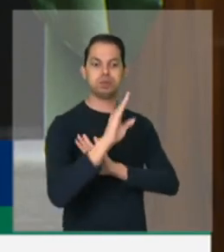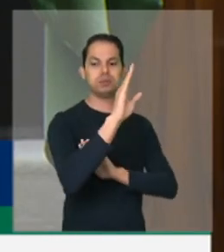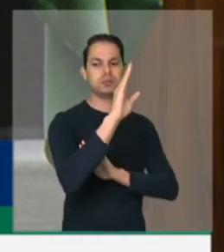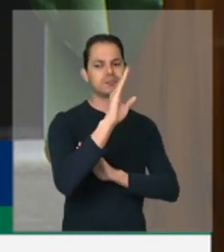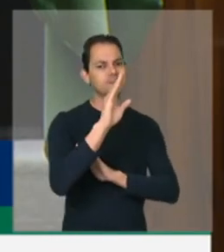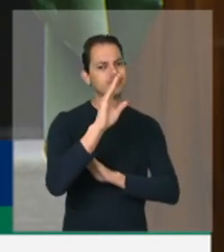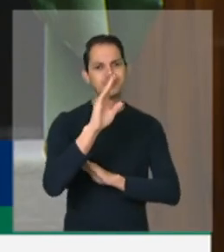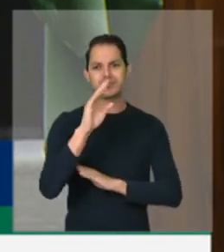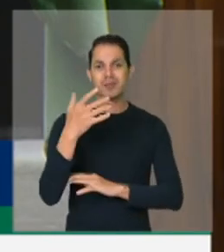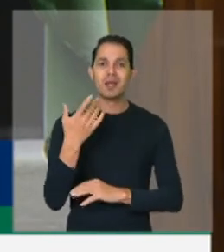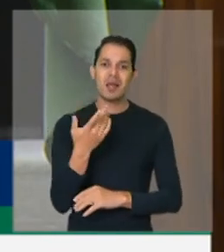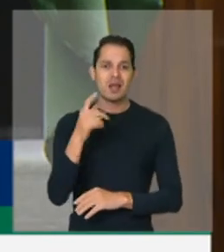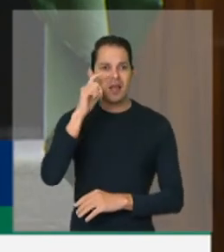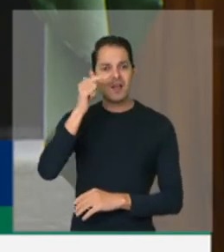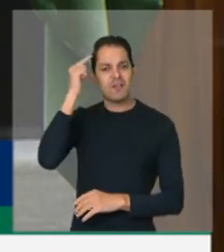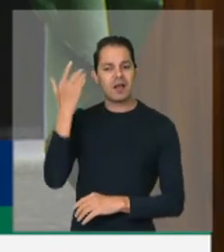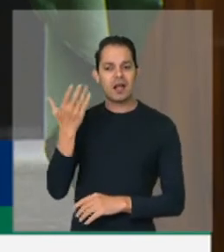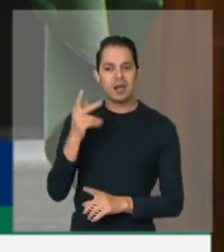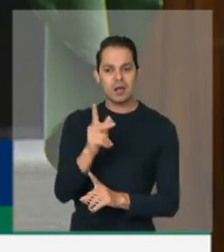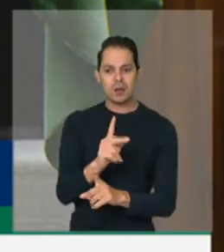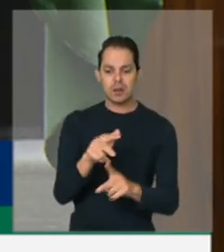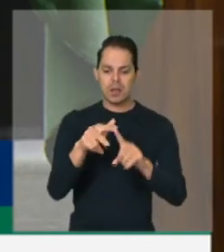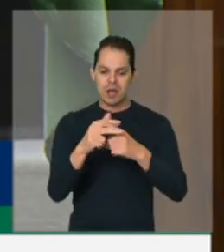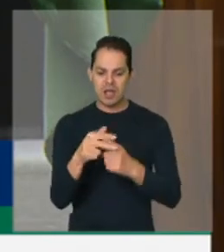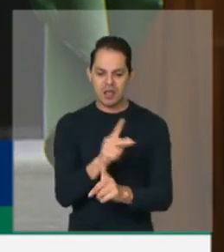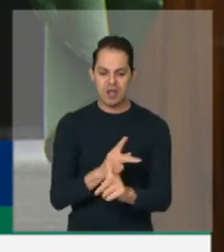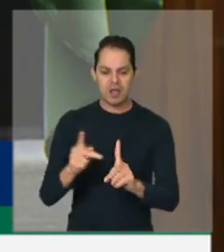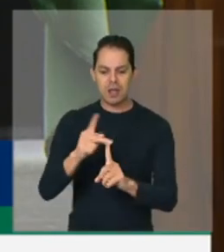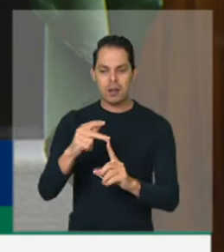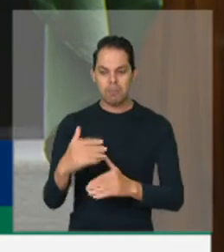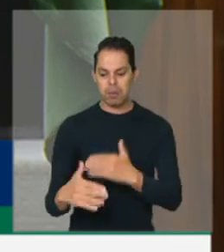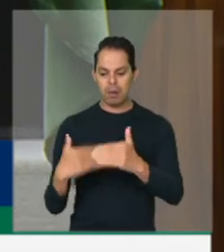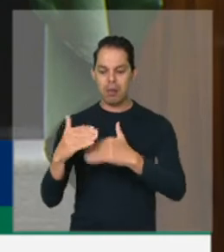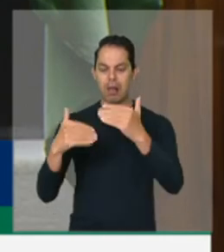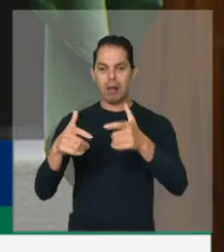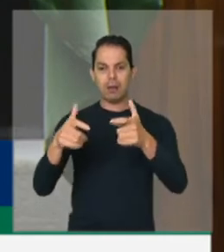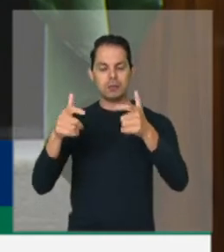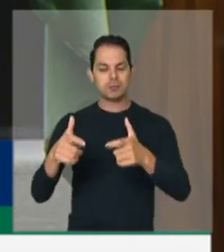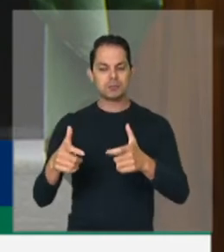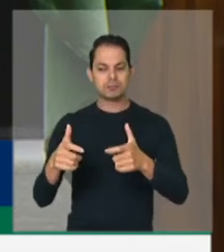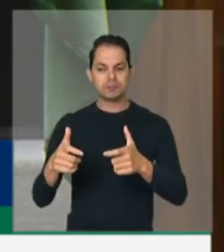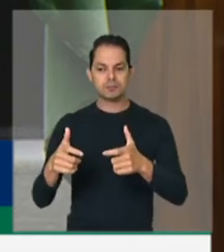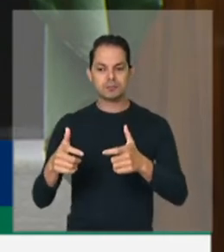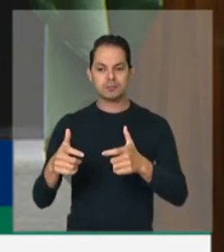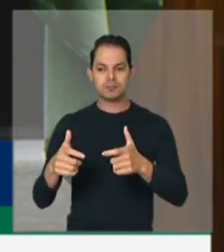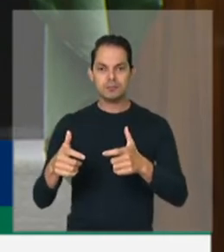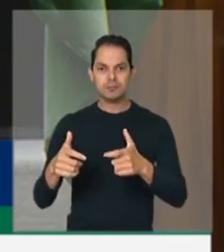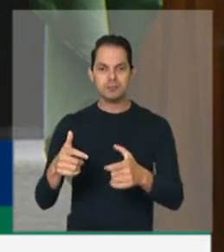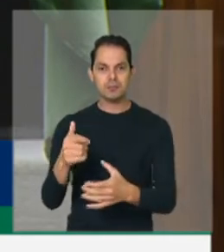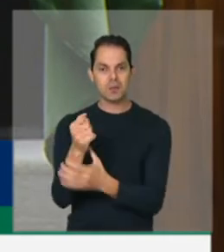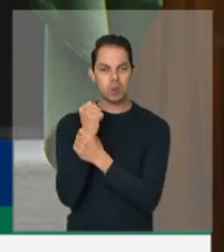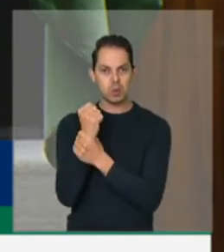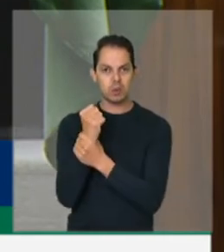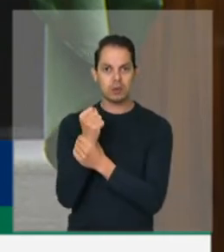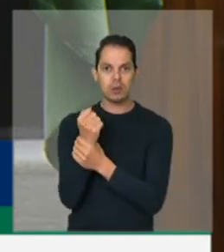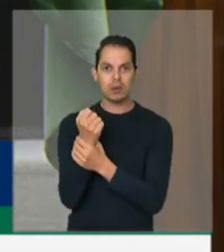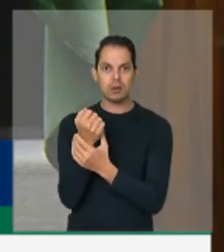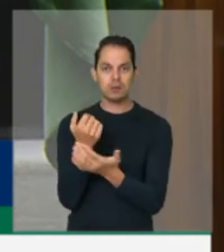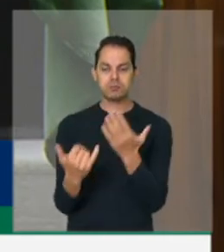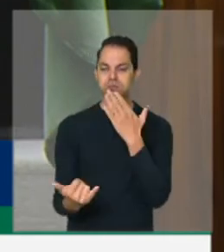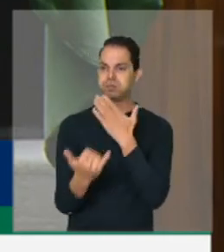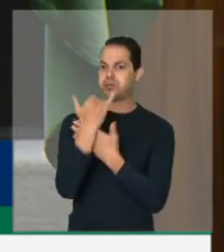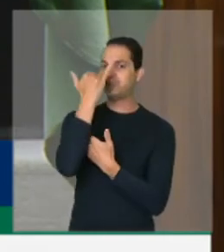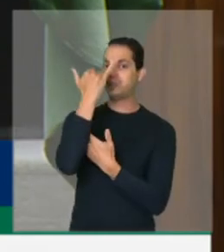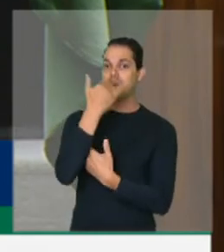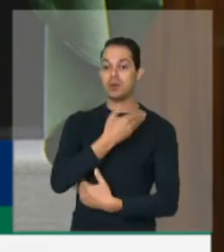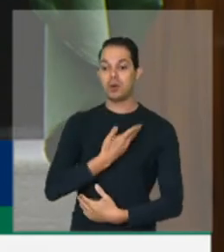ele disse da reforma da Previdência, que era o Boeing, que ia levantar voo, que ia chegar no lugar, no Porto Seguro, naufragou. E o governo